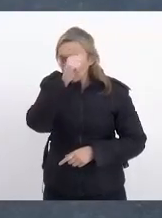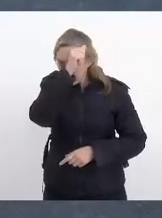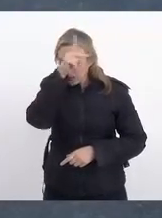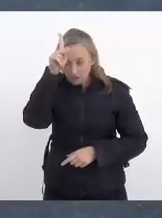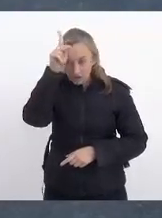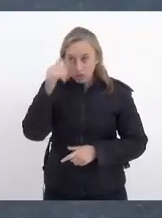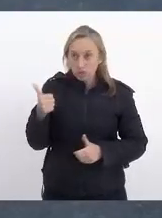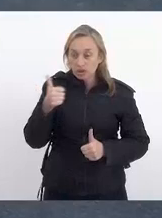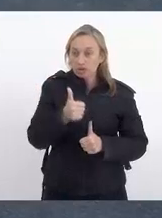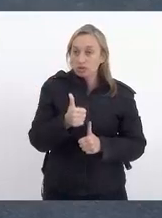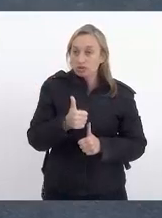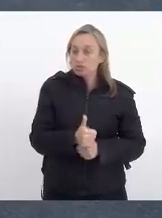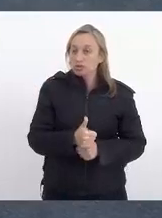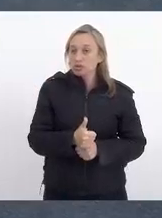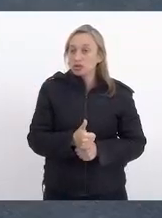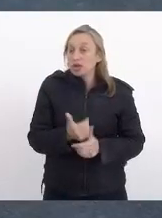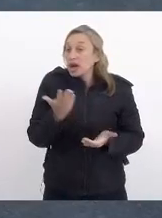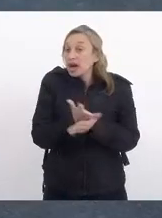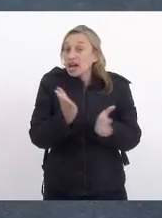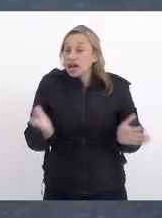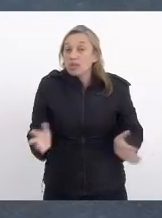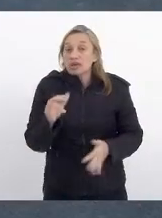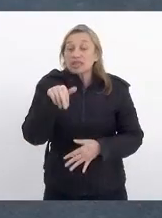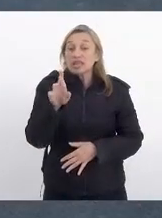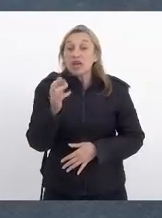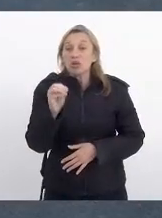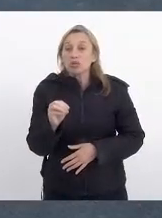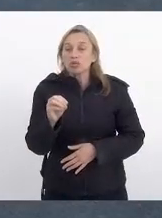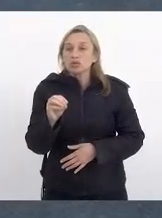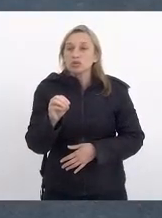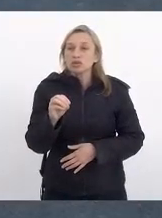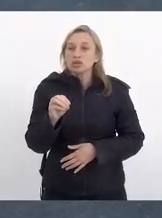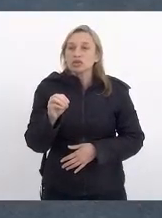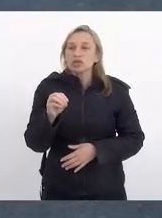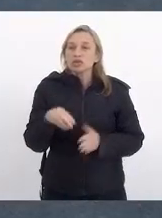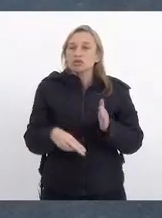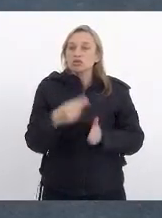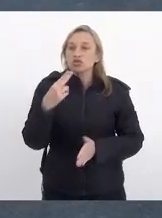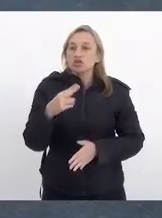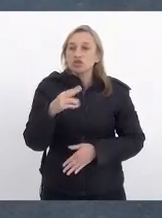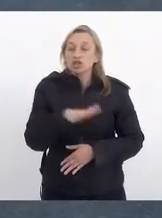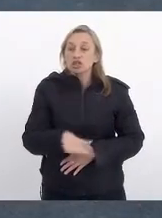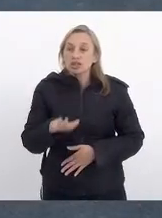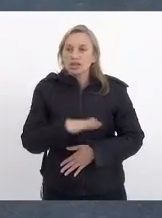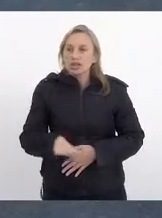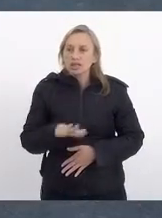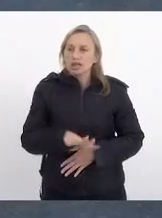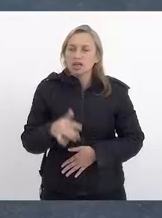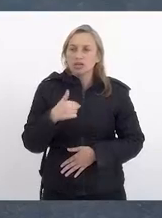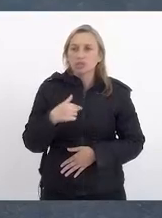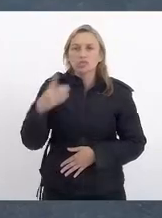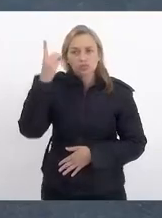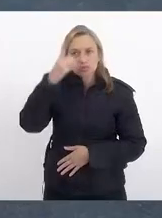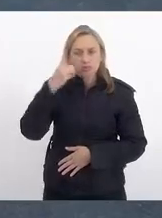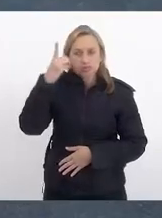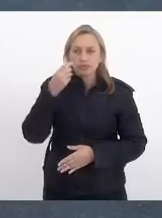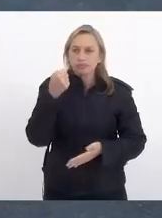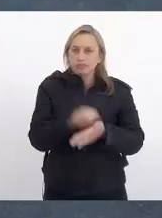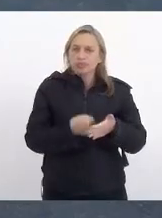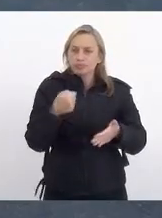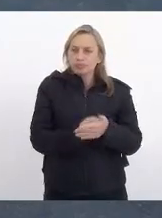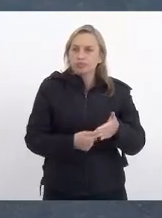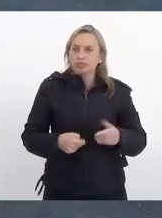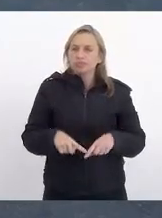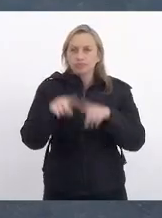assumiu acabou com a neurocirurgia infantil então eu como Deputado estarei lutando